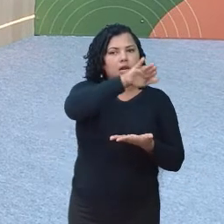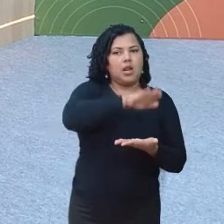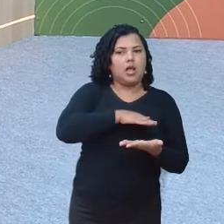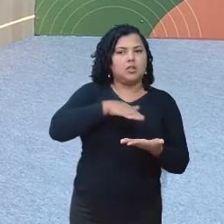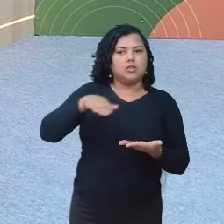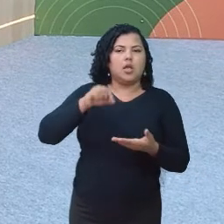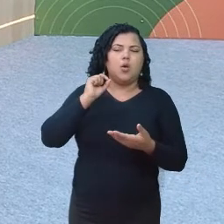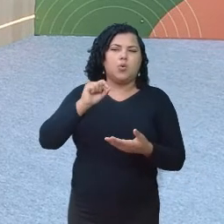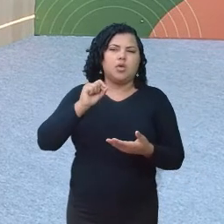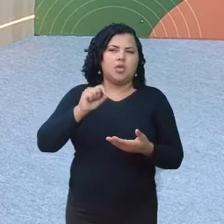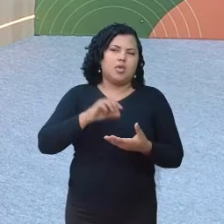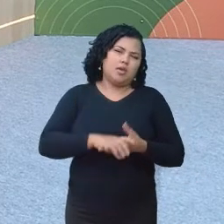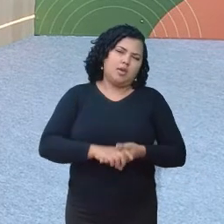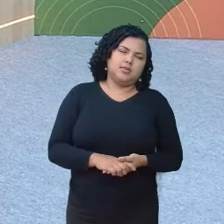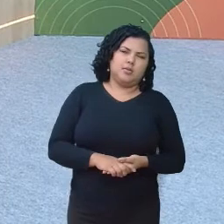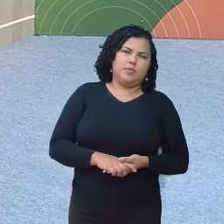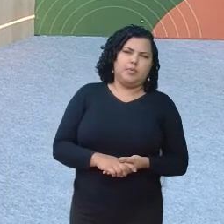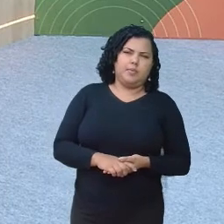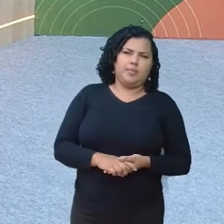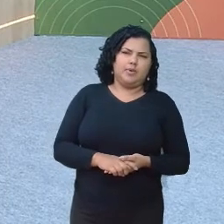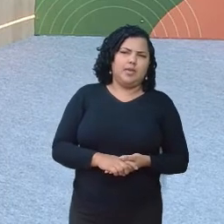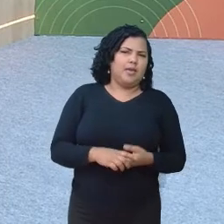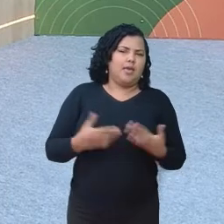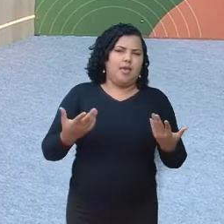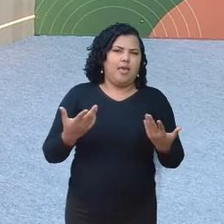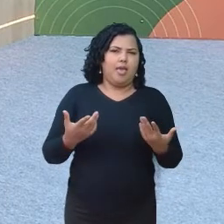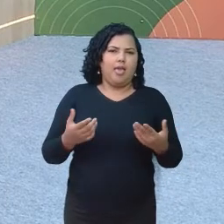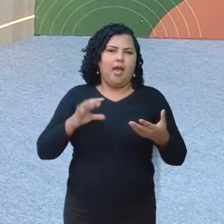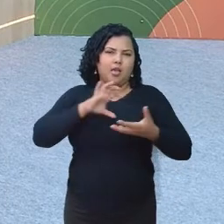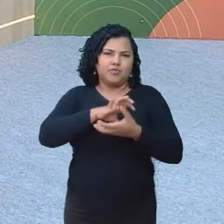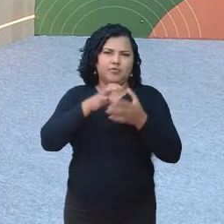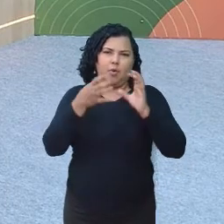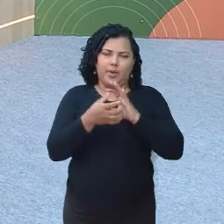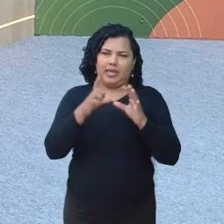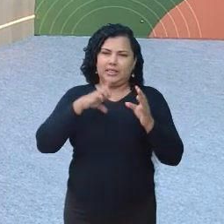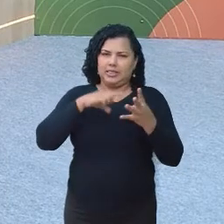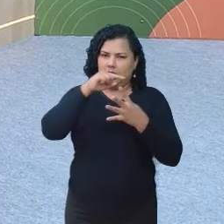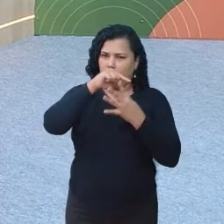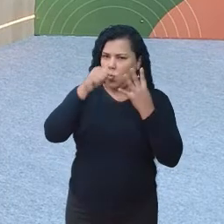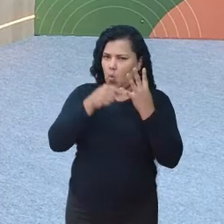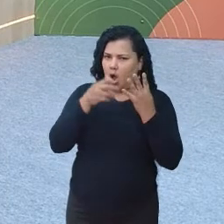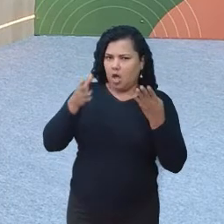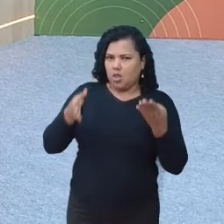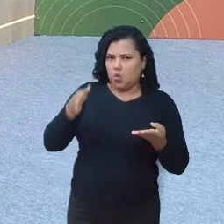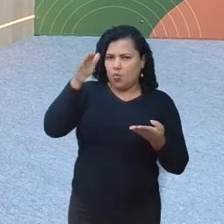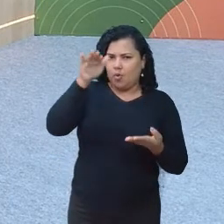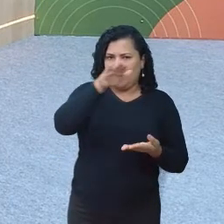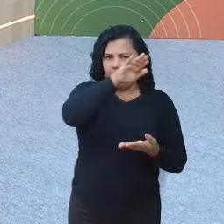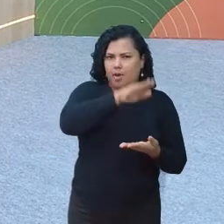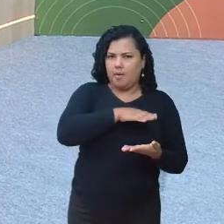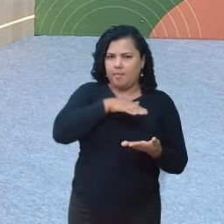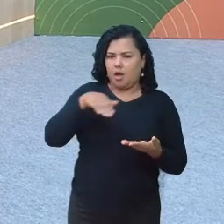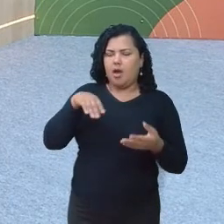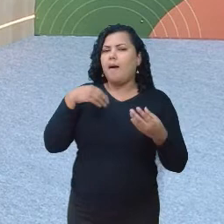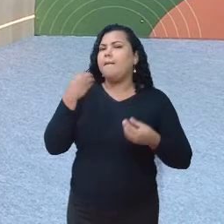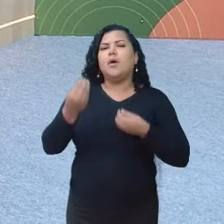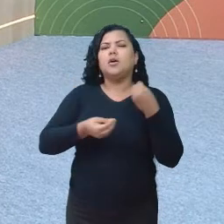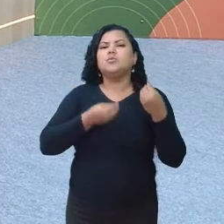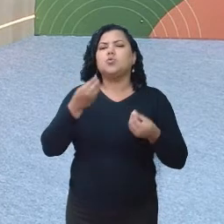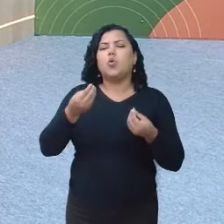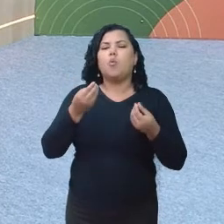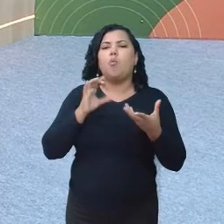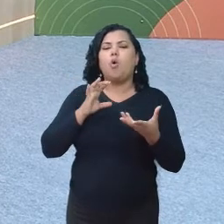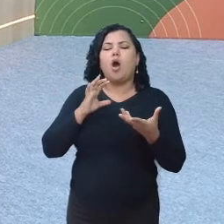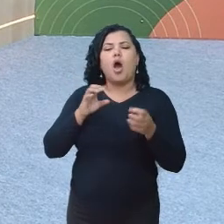que redundante nesse primeiro momento dizer que são as figuras que possuem 4 lados. Mas como é que esses 4 lados podem estar